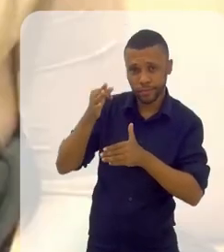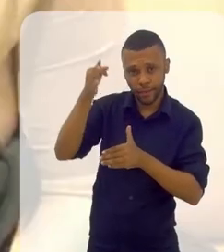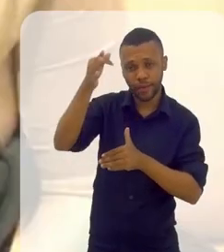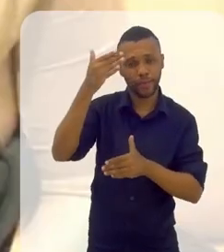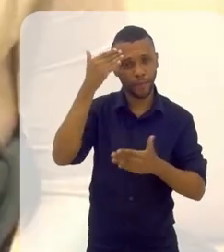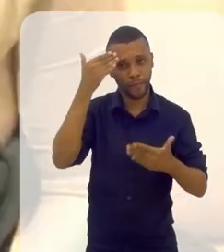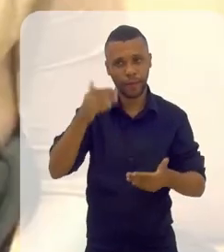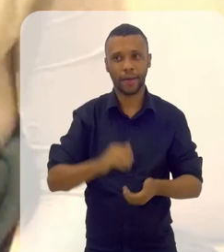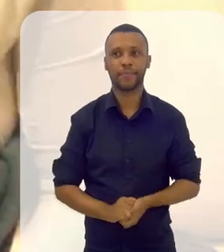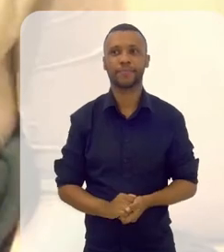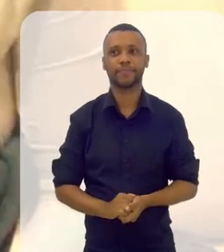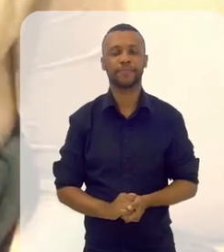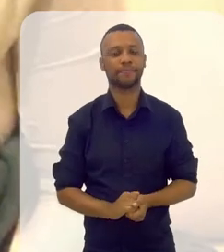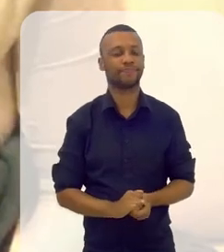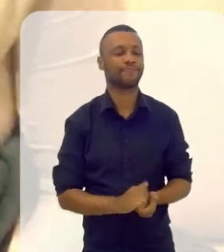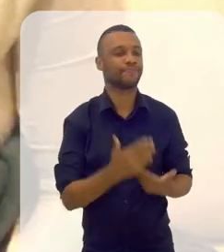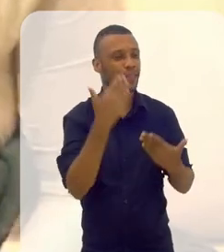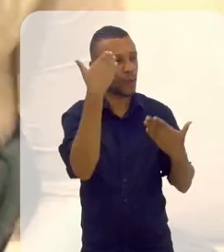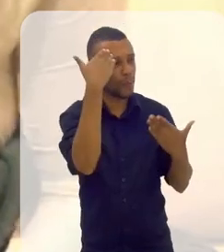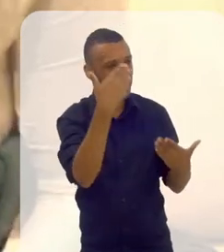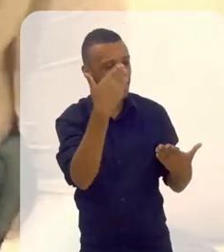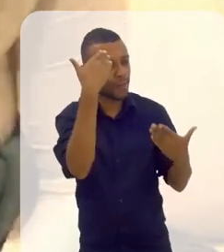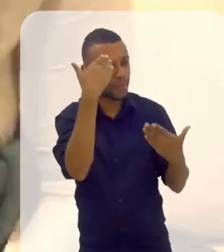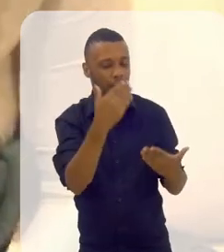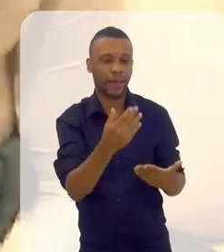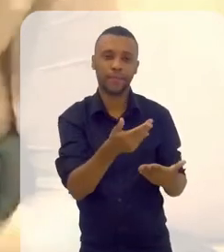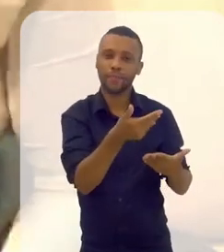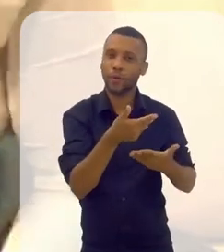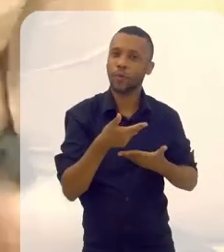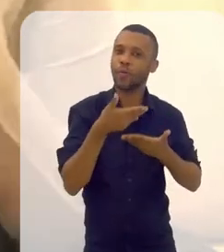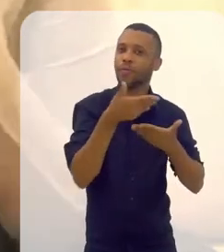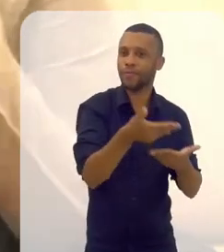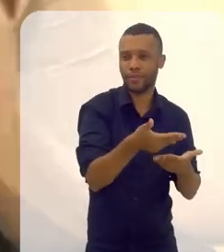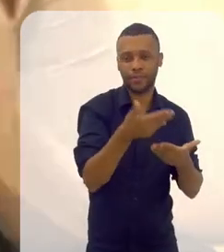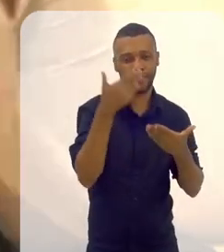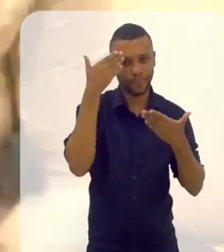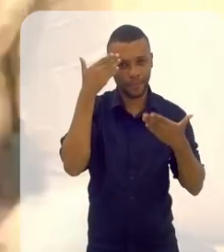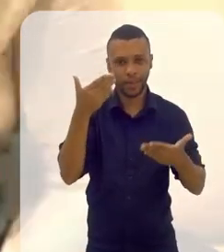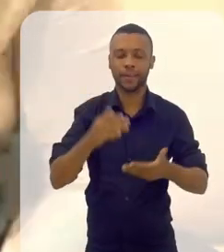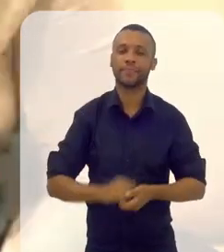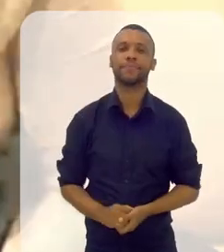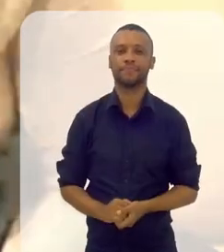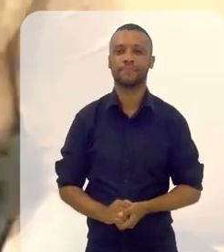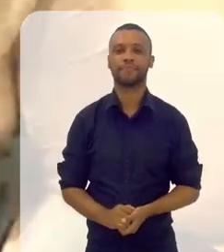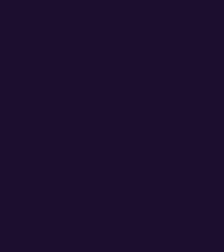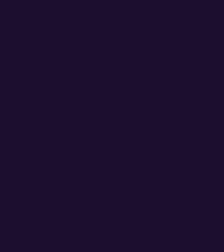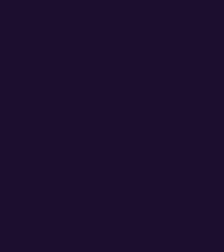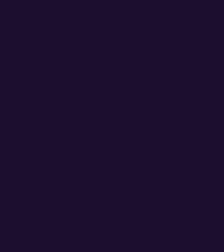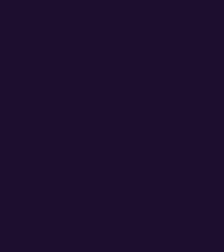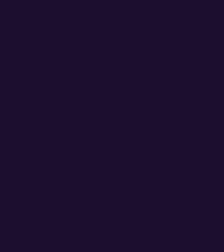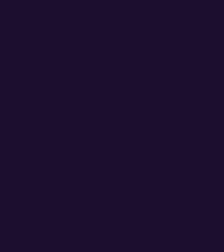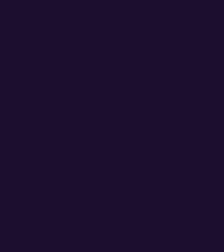Obrigado. Ah, muito, muito obrigada. Muito obrigada pelo convite. Muito obrigada. Tchau, tchau.